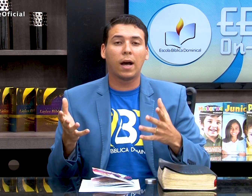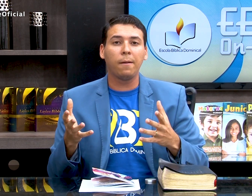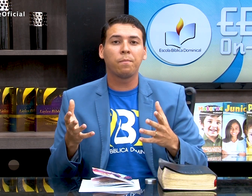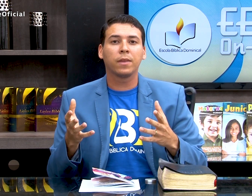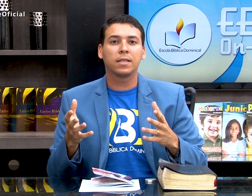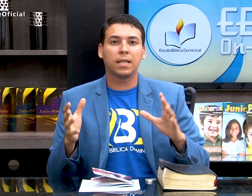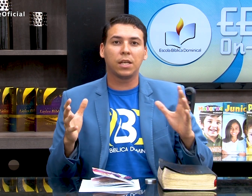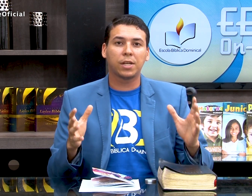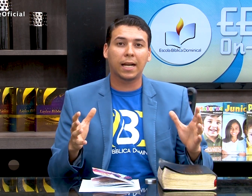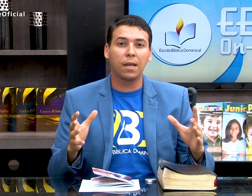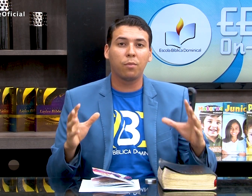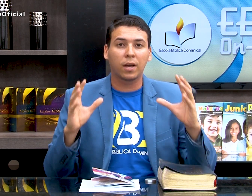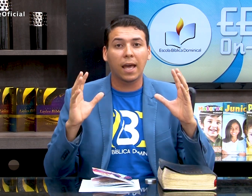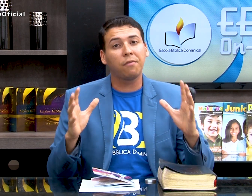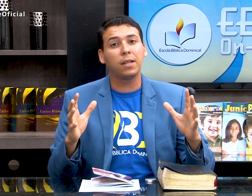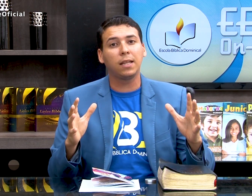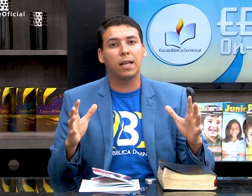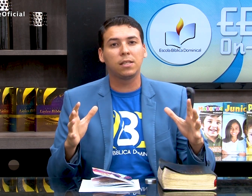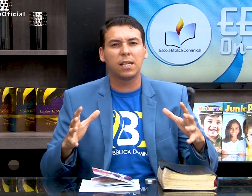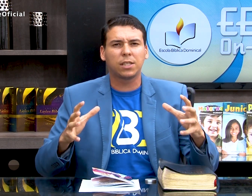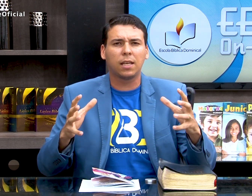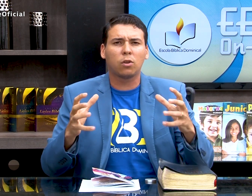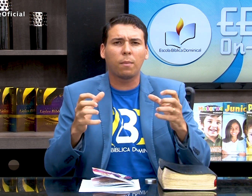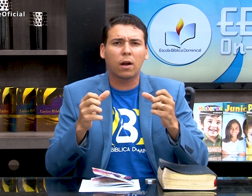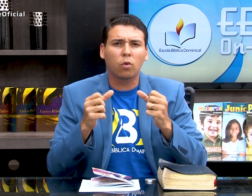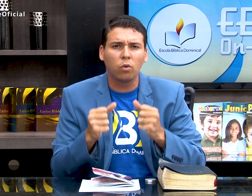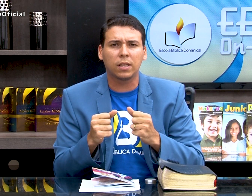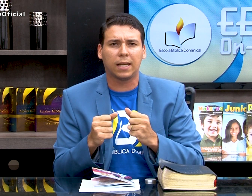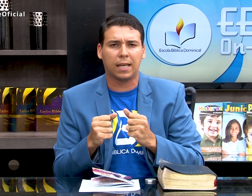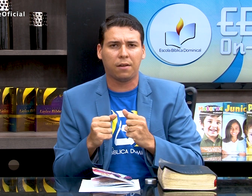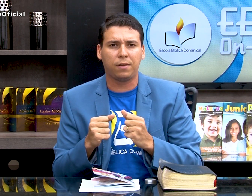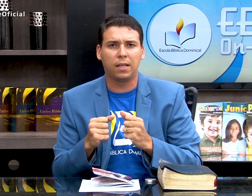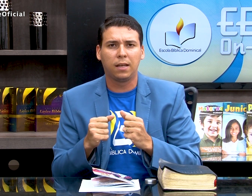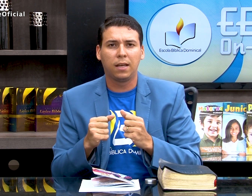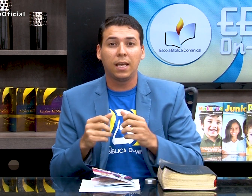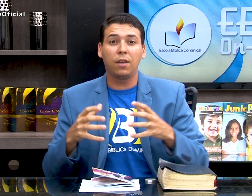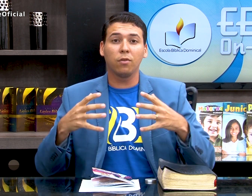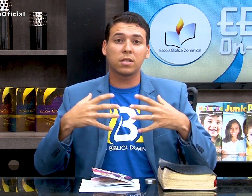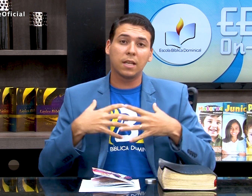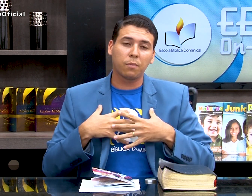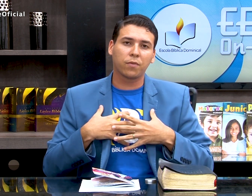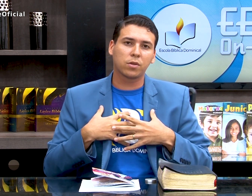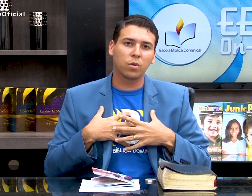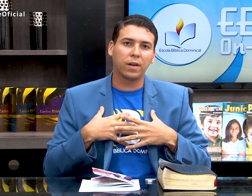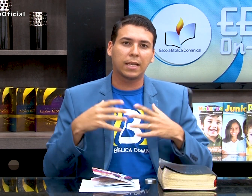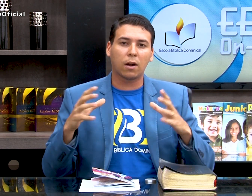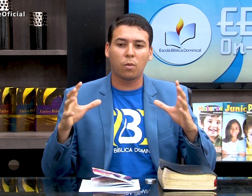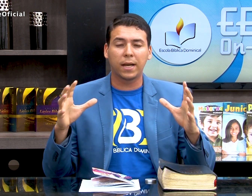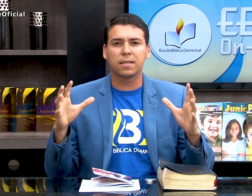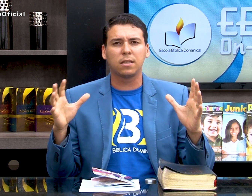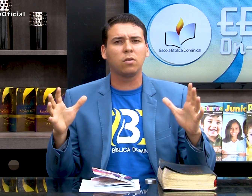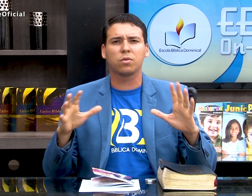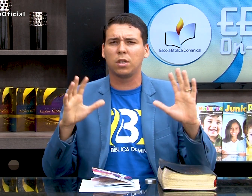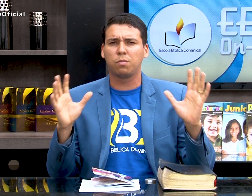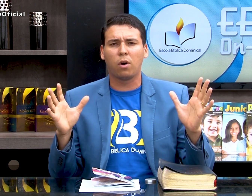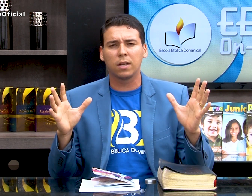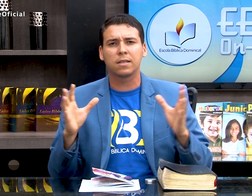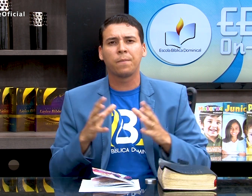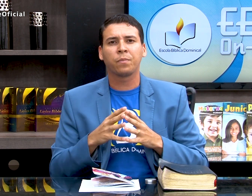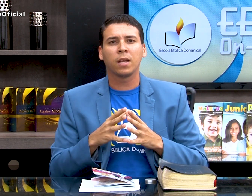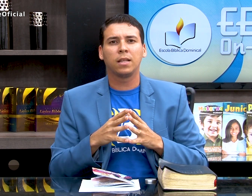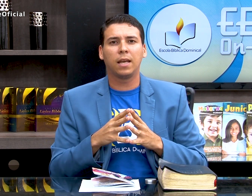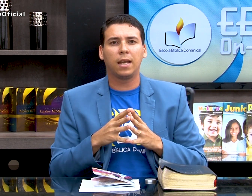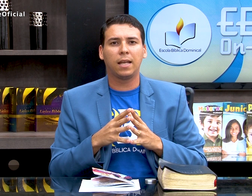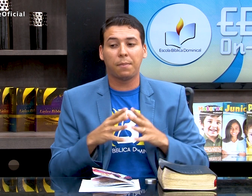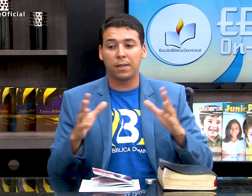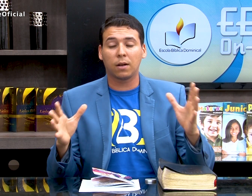bola no ar sem deixar cair porque é a vida deles e eles tem que tomar conta daquela vida e você professor vai estar com mais 5 6